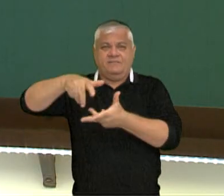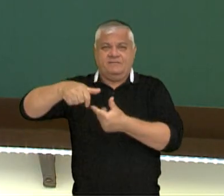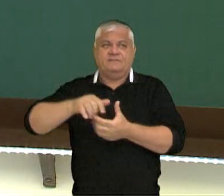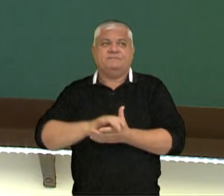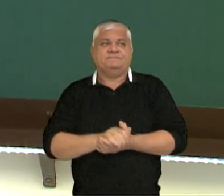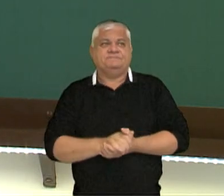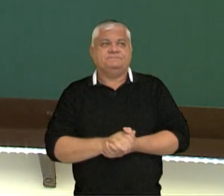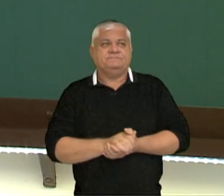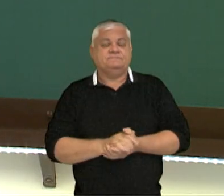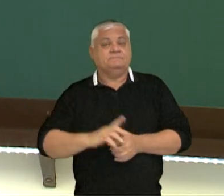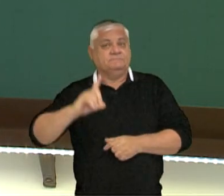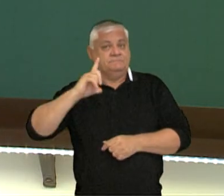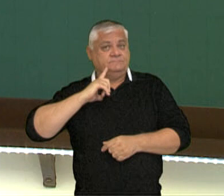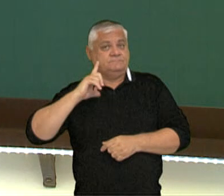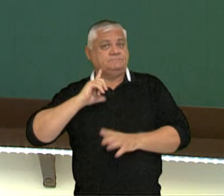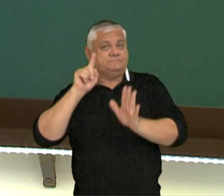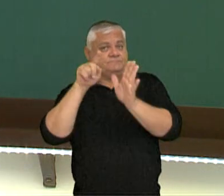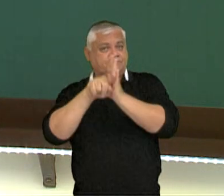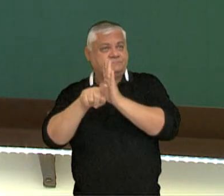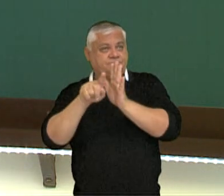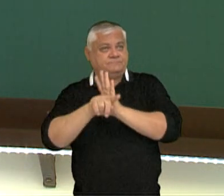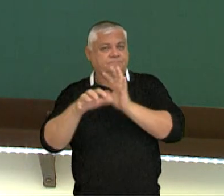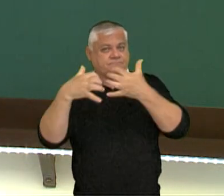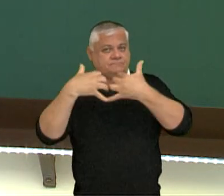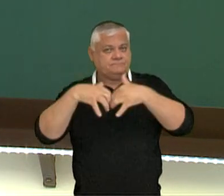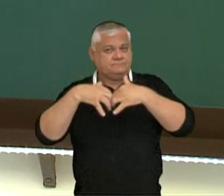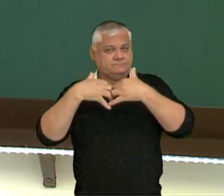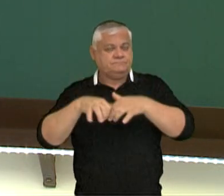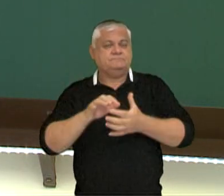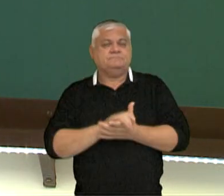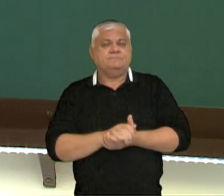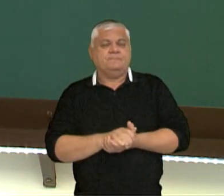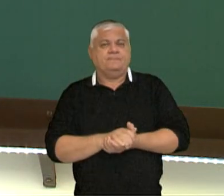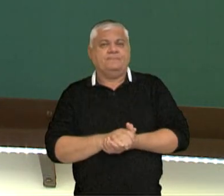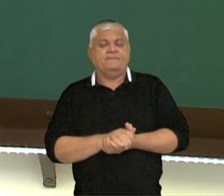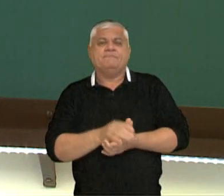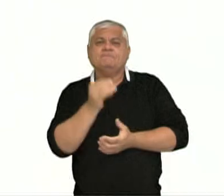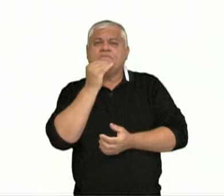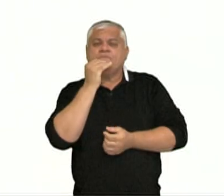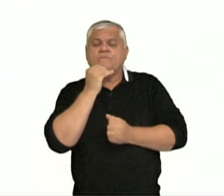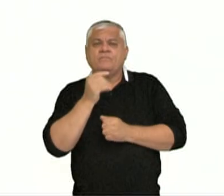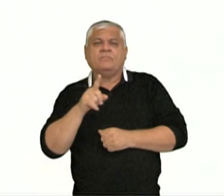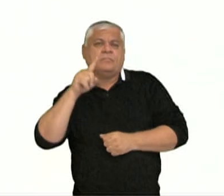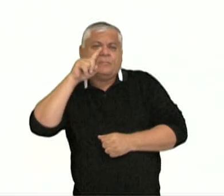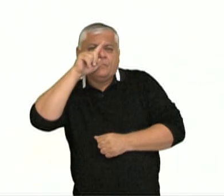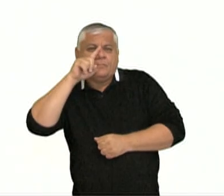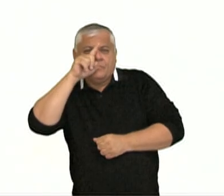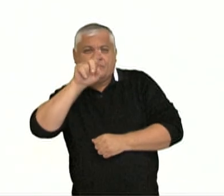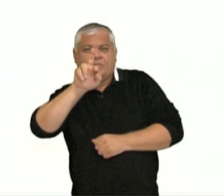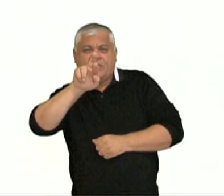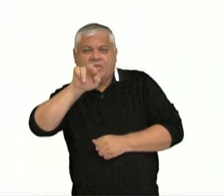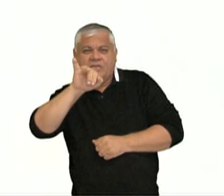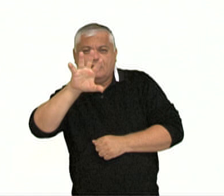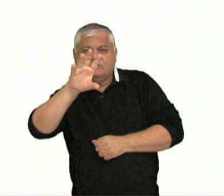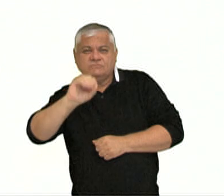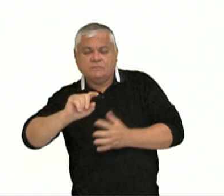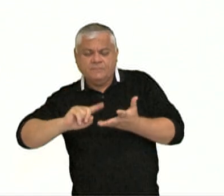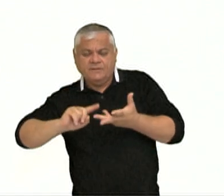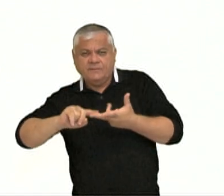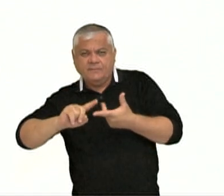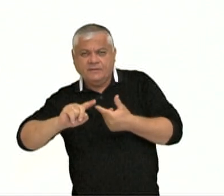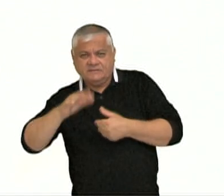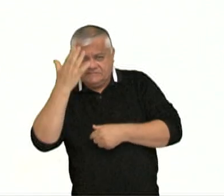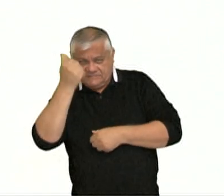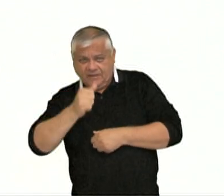temos ali então perguntinhas para a gente refletir, né? Vocês sabem quais são os riscos ambientais provocados nos oceanos e